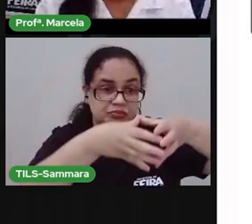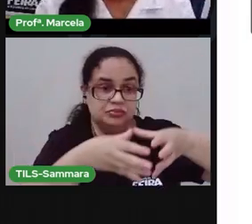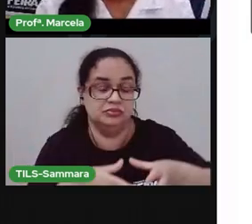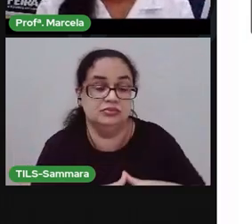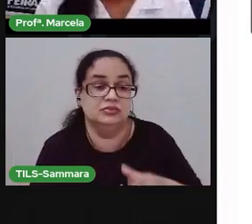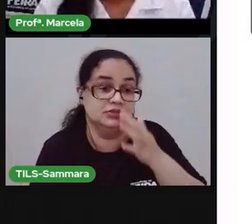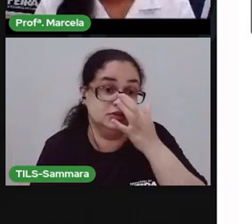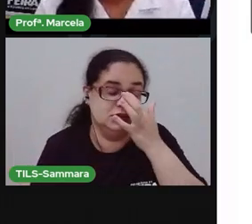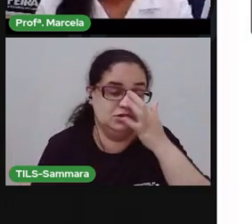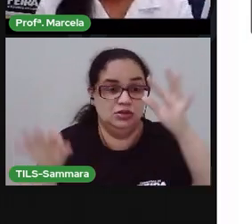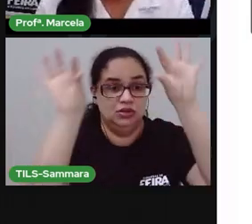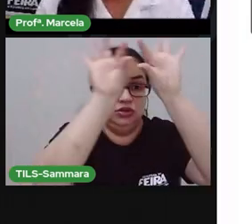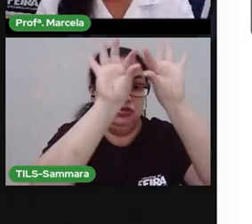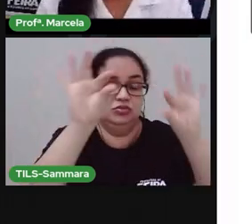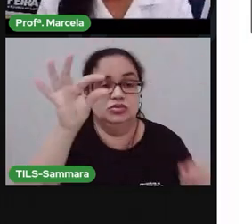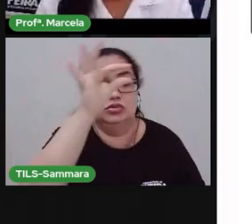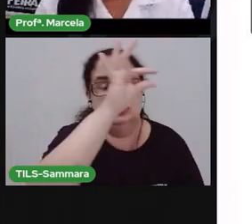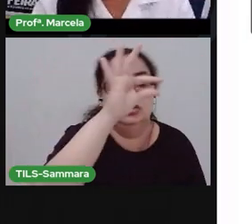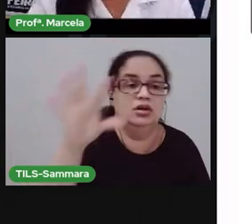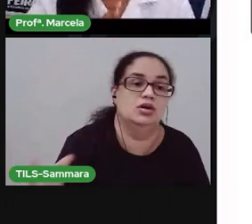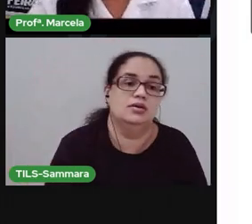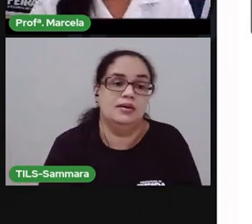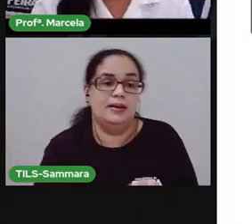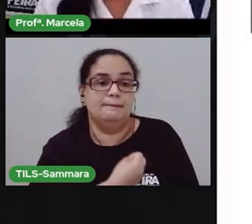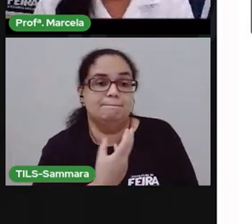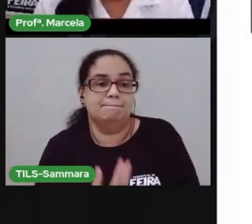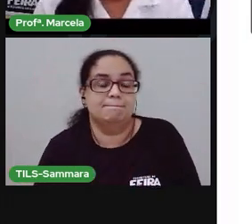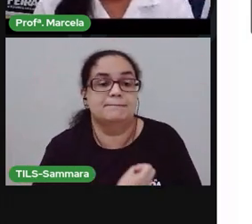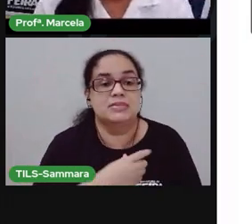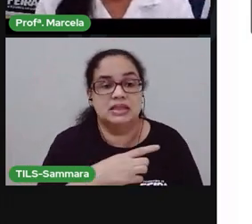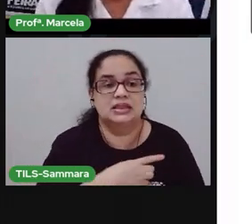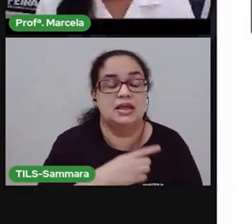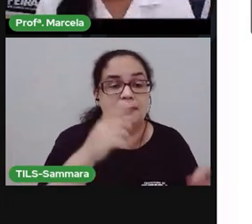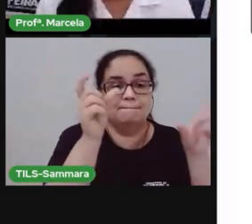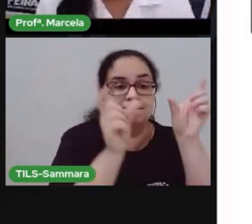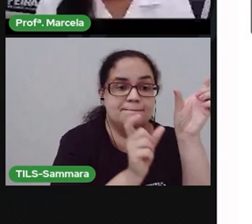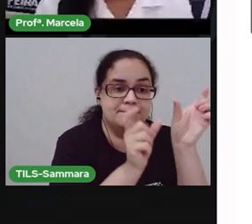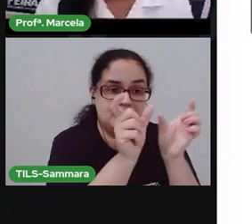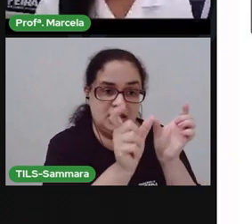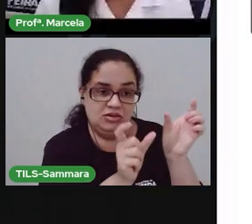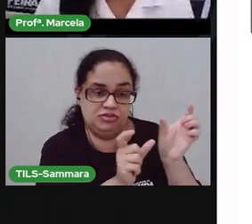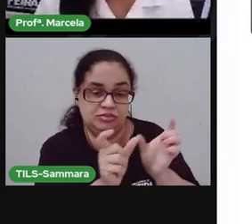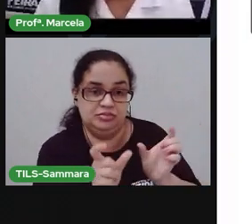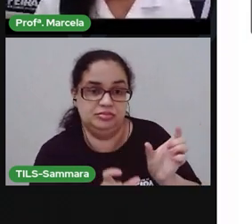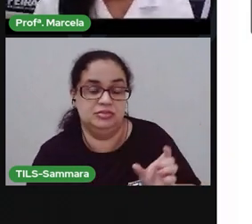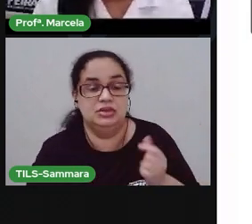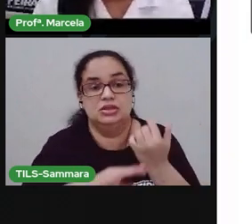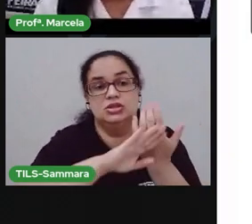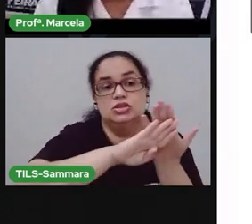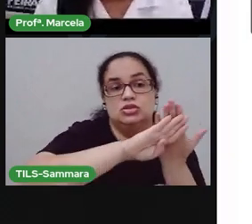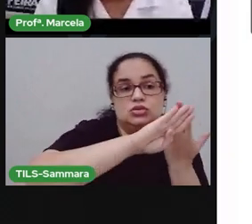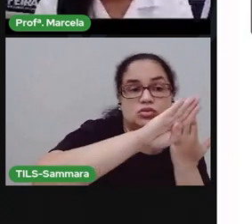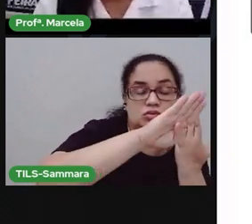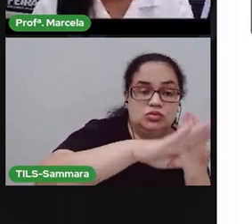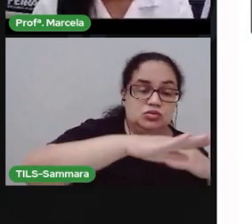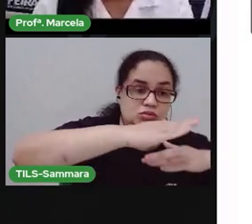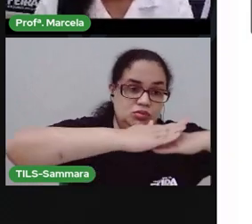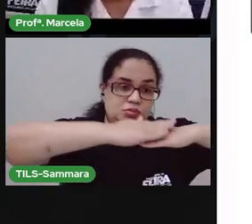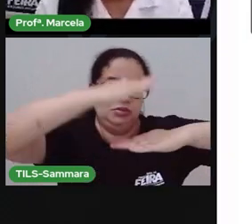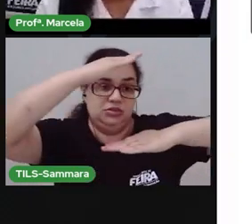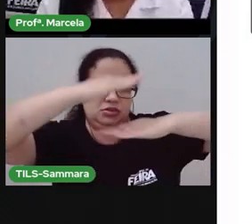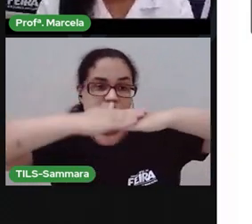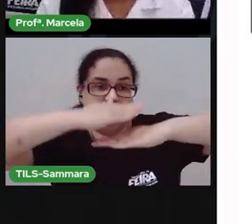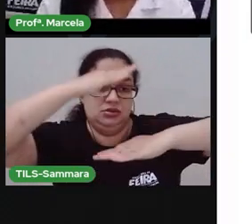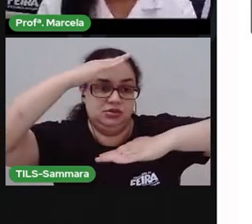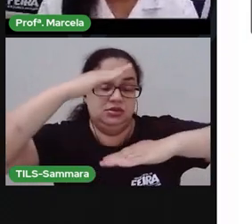um verso, que é uma linha do poema, tem palavras, cada palavra é separada por um espaço. Toda